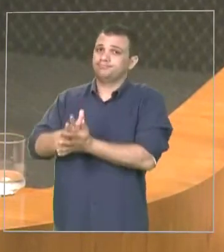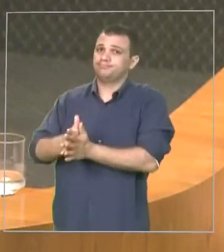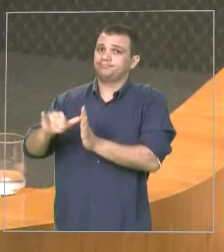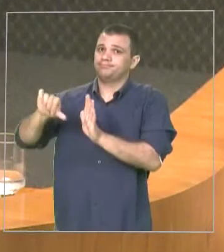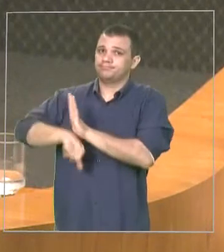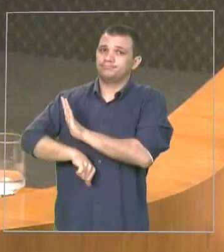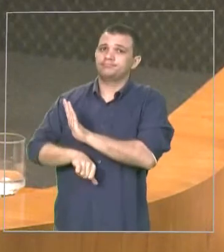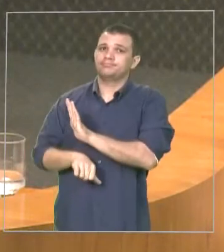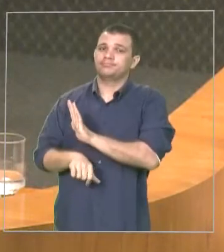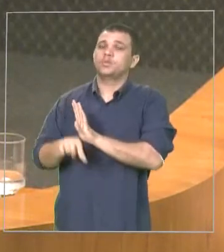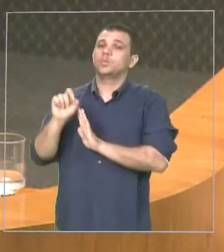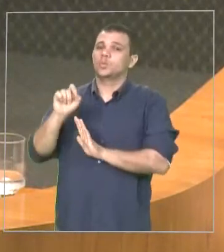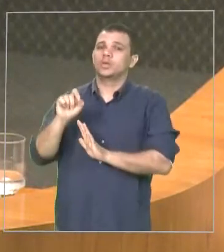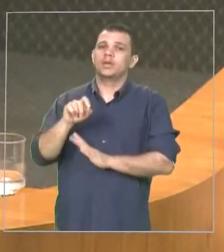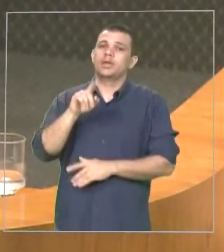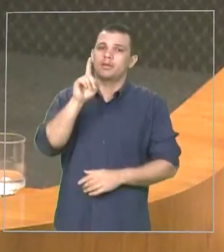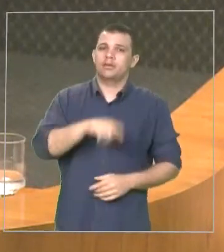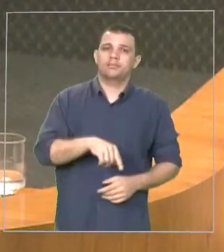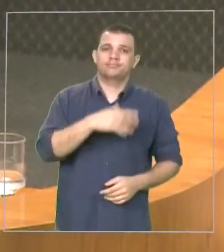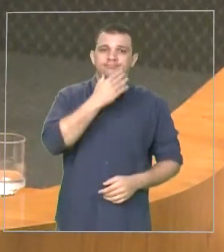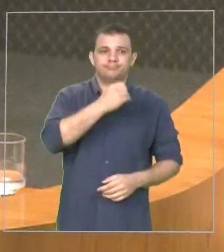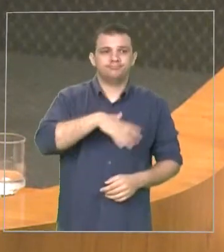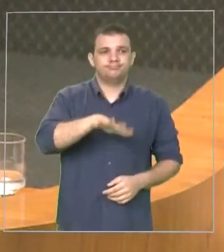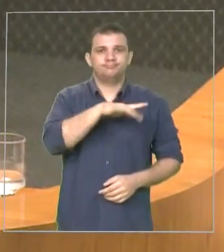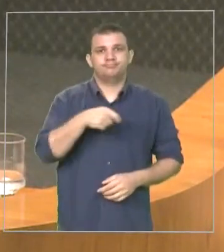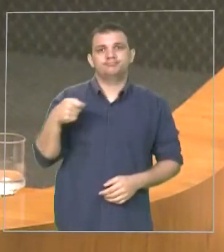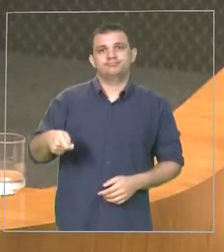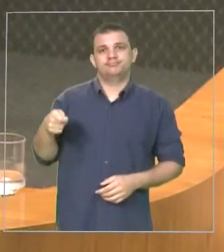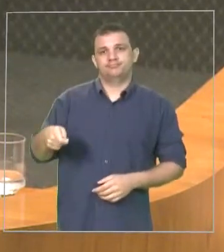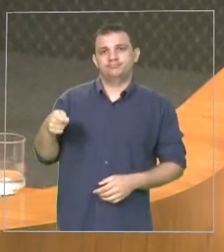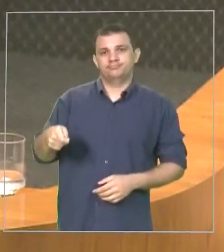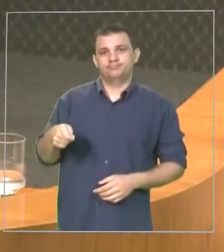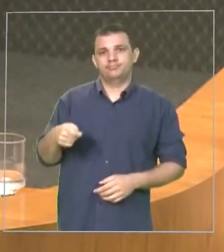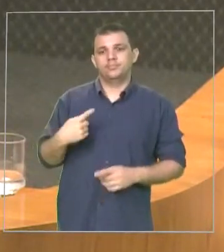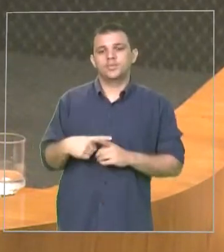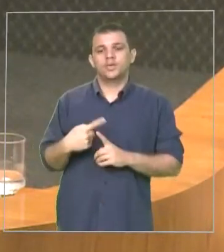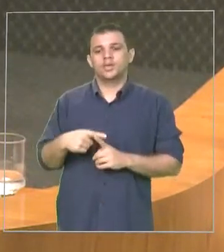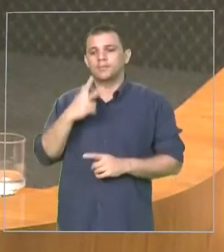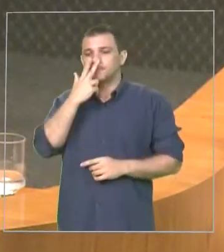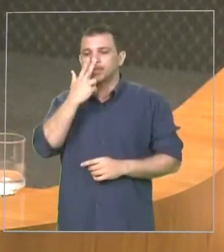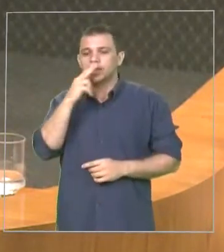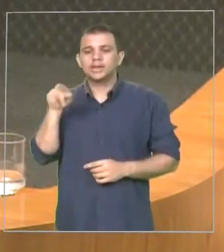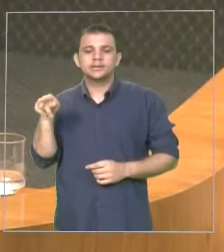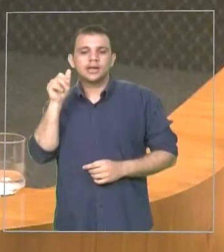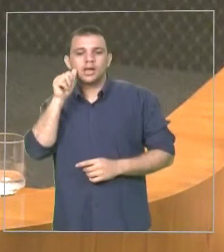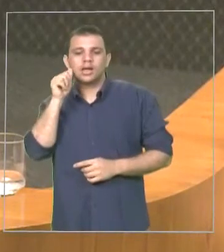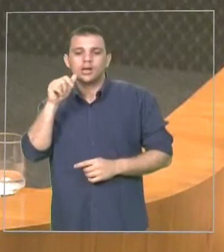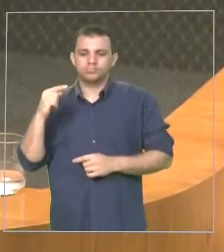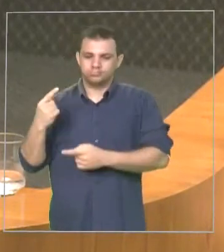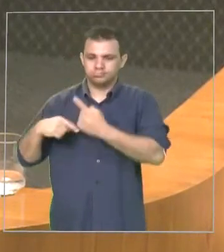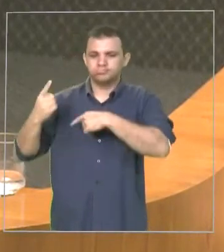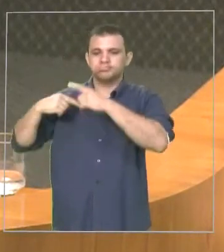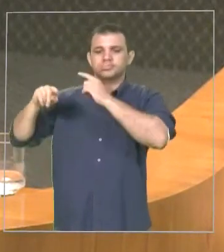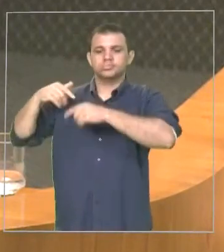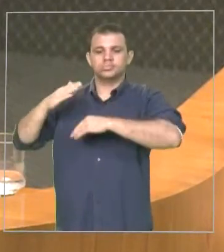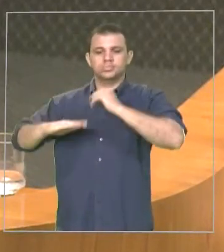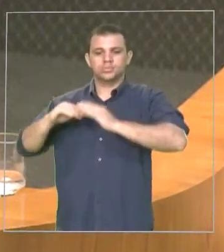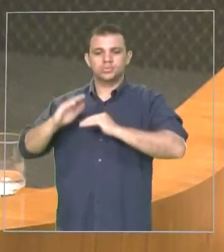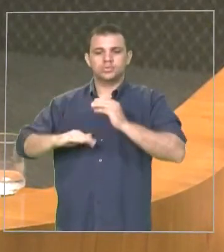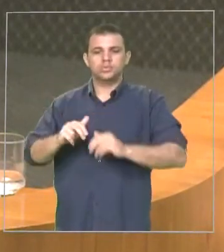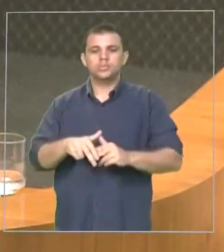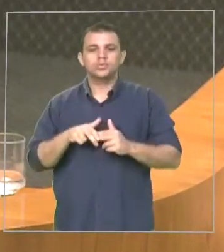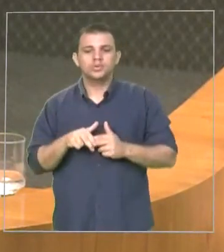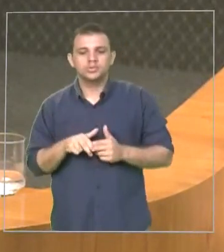machista, porque insinua que a ascensão profissional dela é decorrente